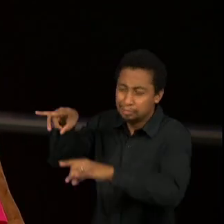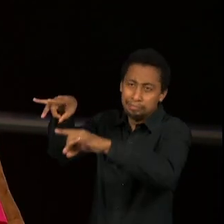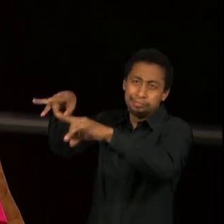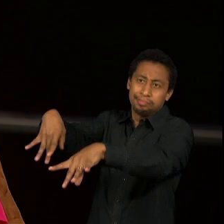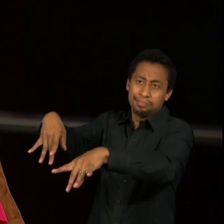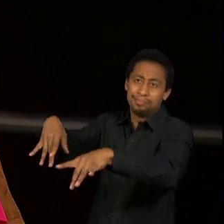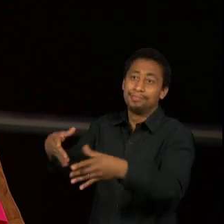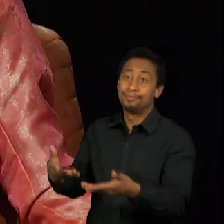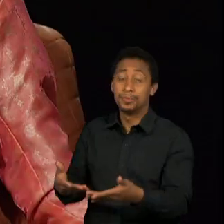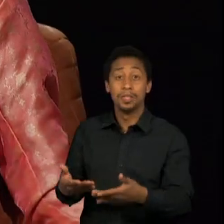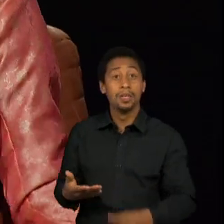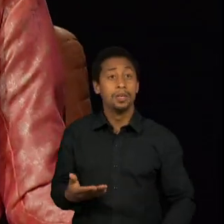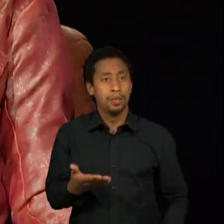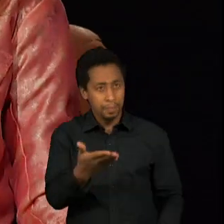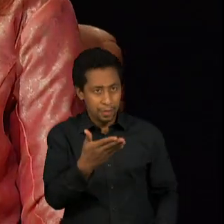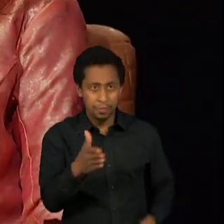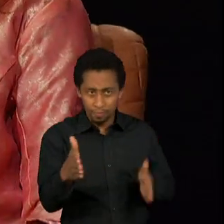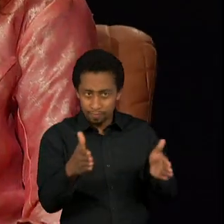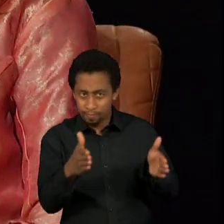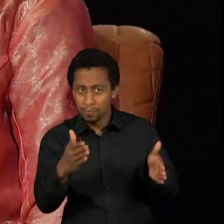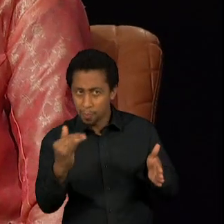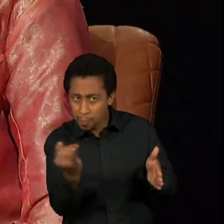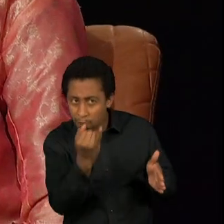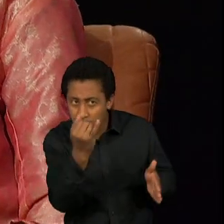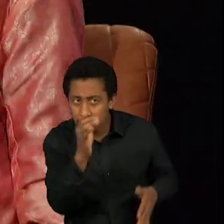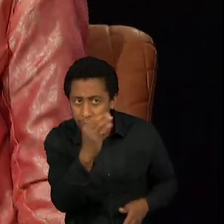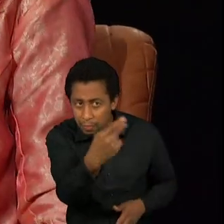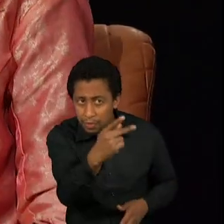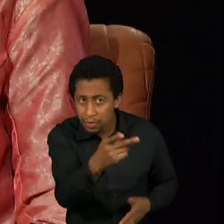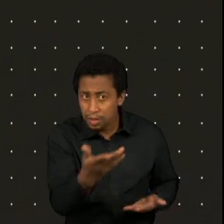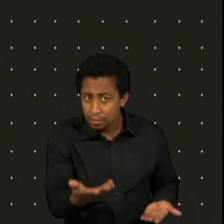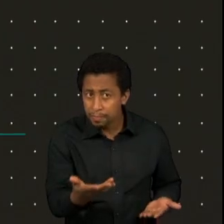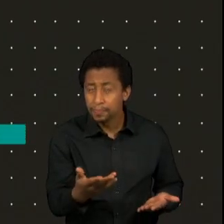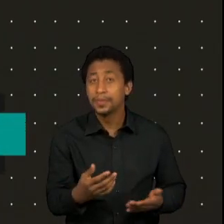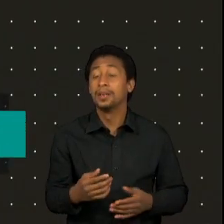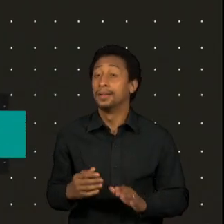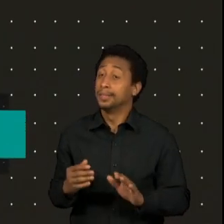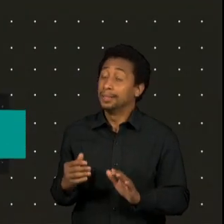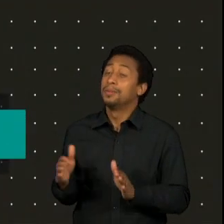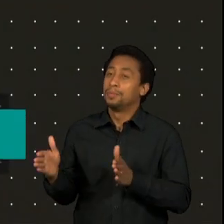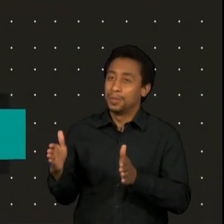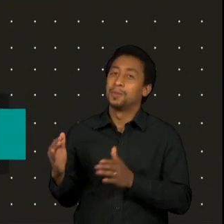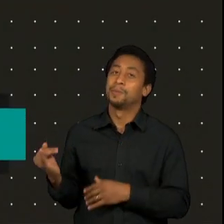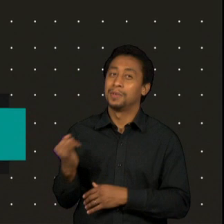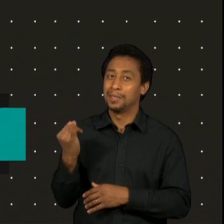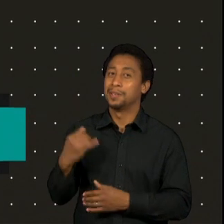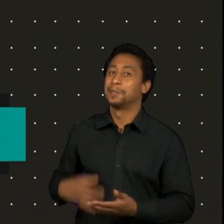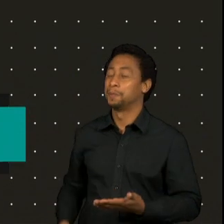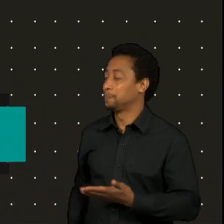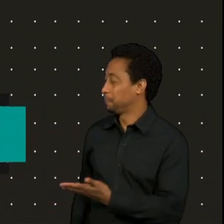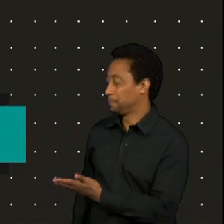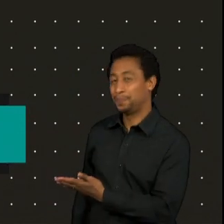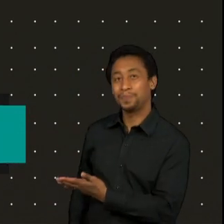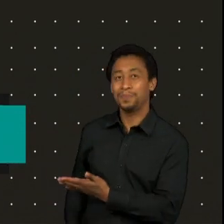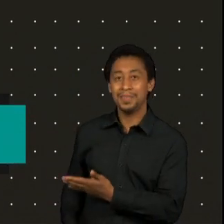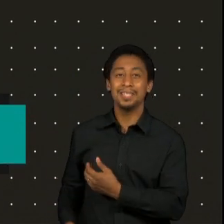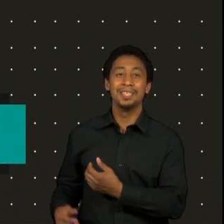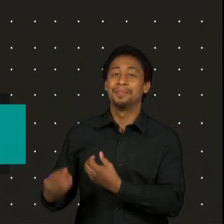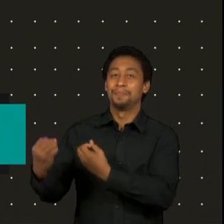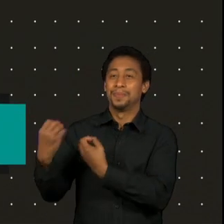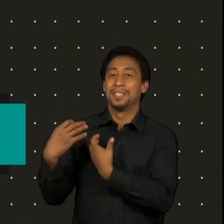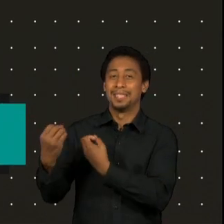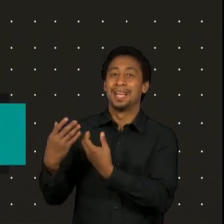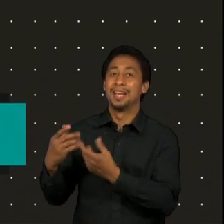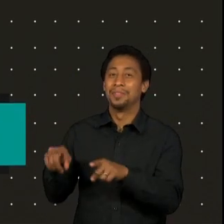para você, não, Helena? Absolutamente fundamental. Eu tive professores maravilhosos em música, Nicole Reuter, né?